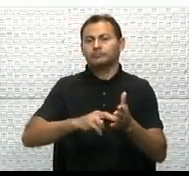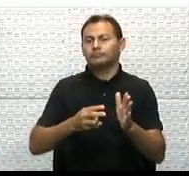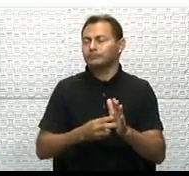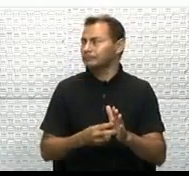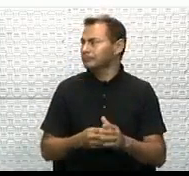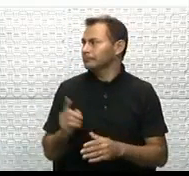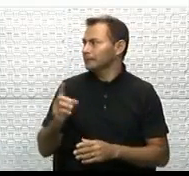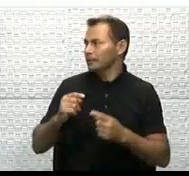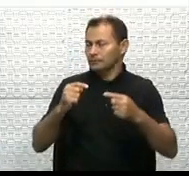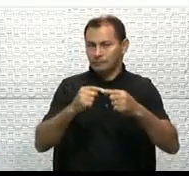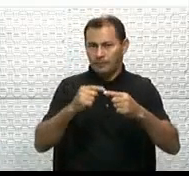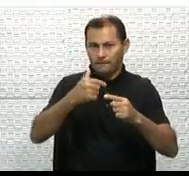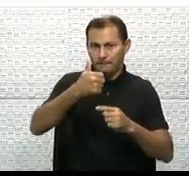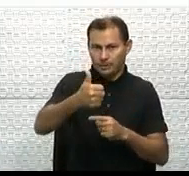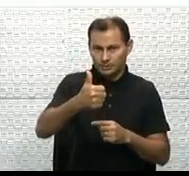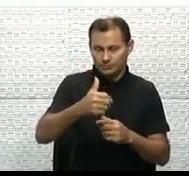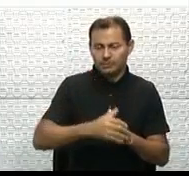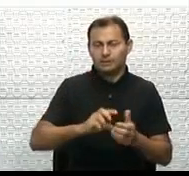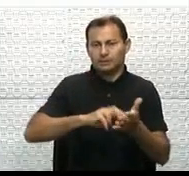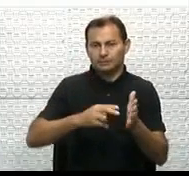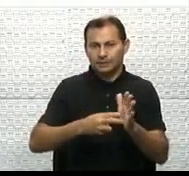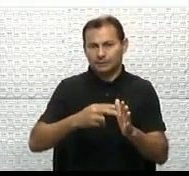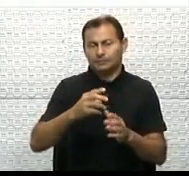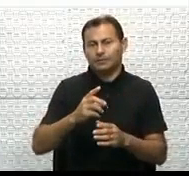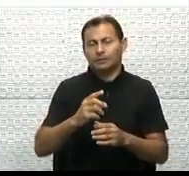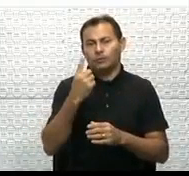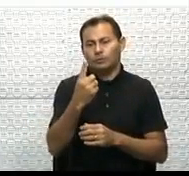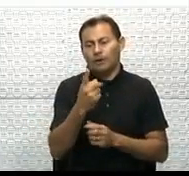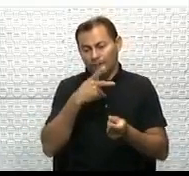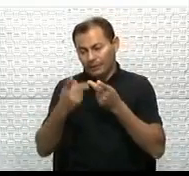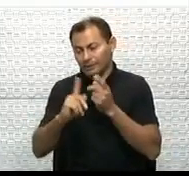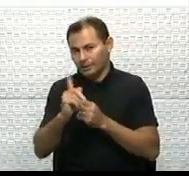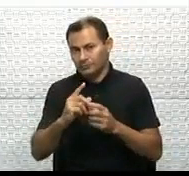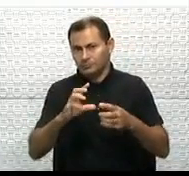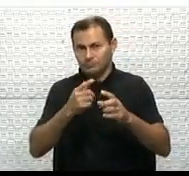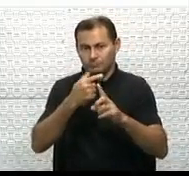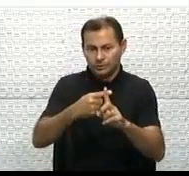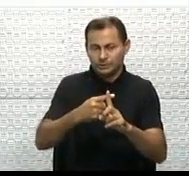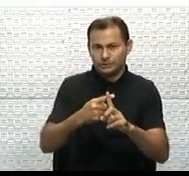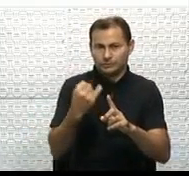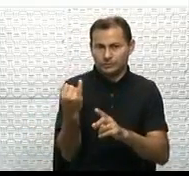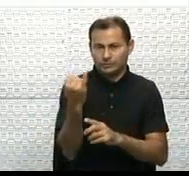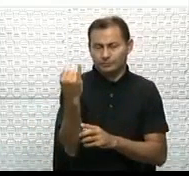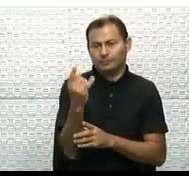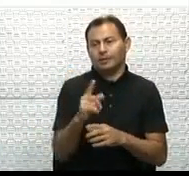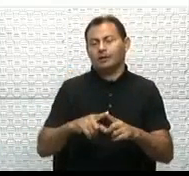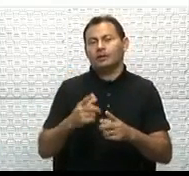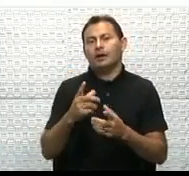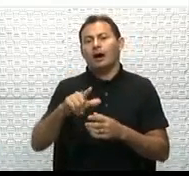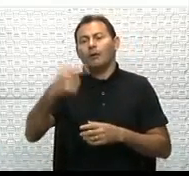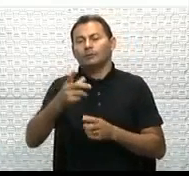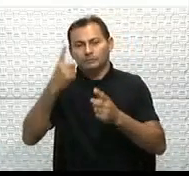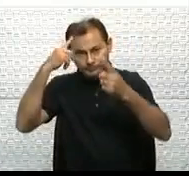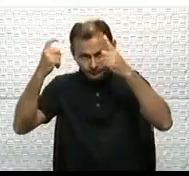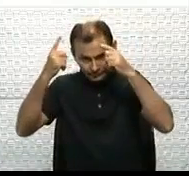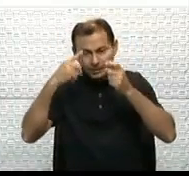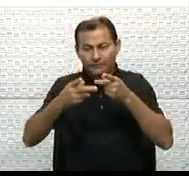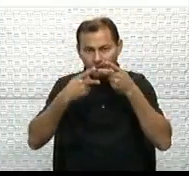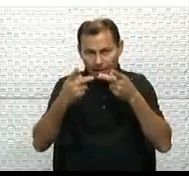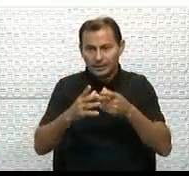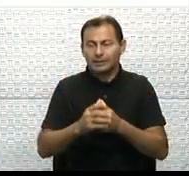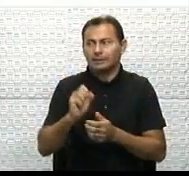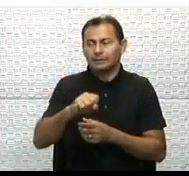significa correlação positiva significante. Então uma diz que não há correlação positiva significante e a outra hipótese diz